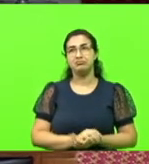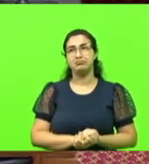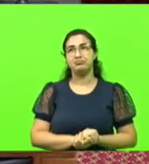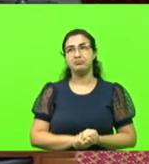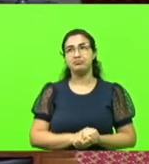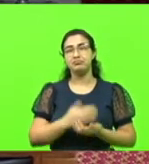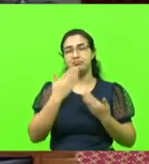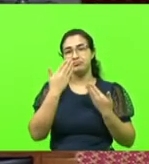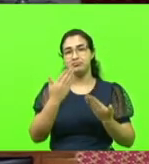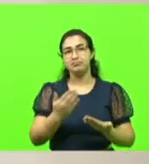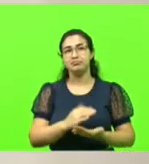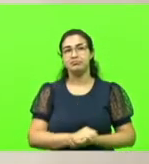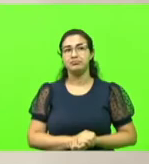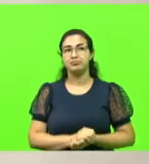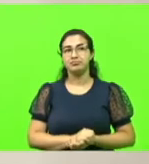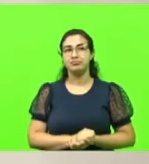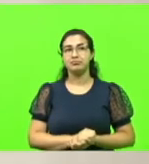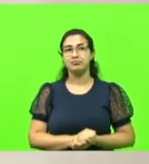muito obrigado.